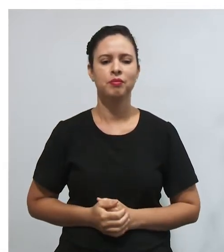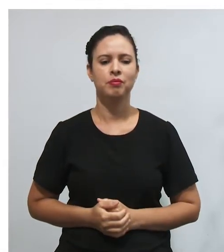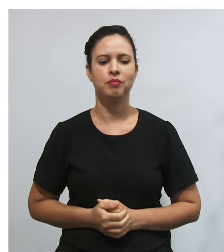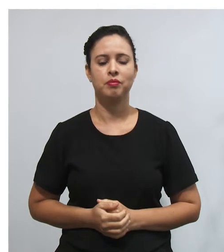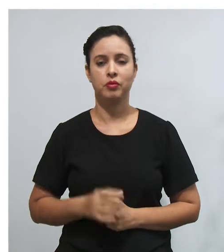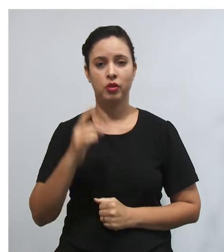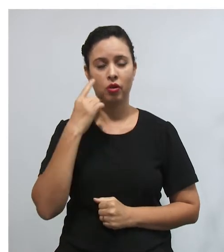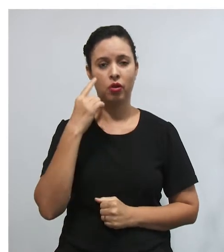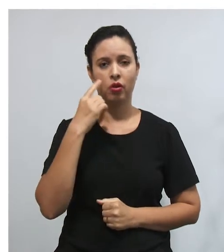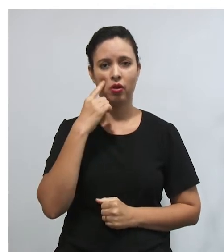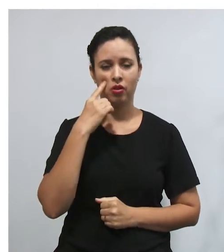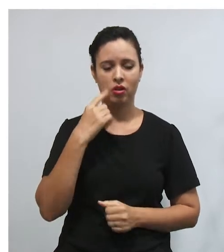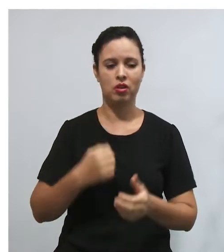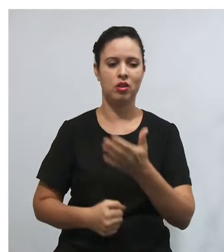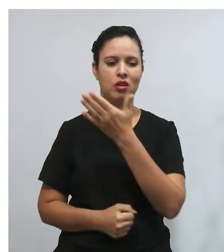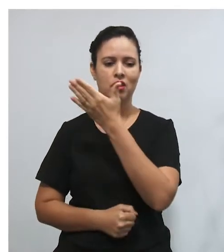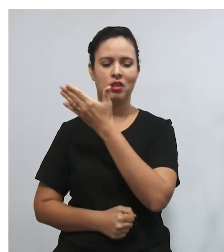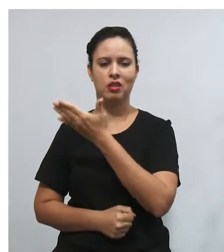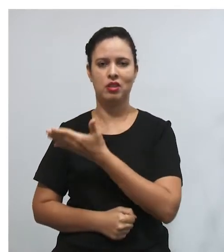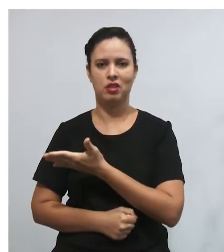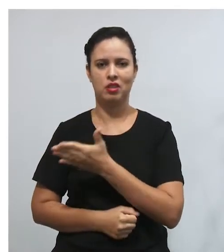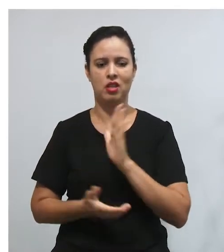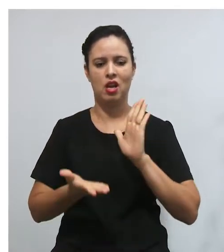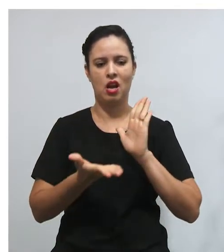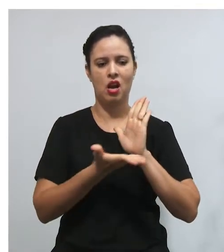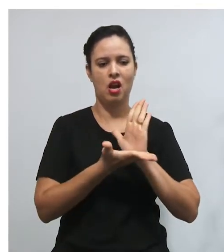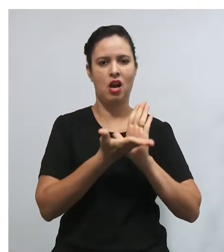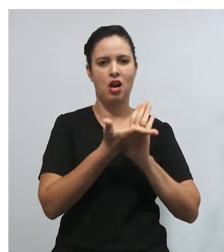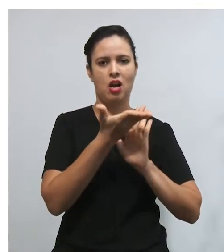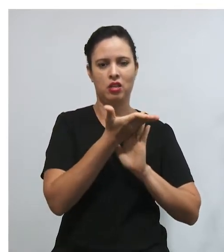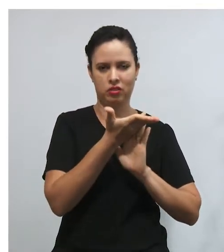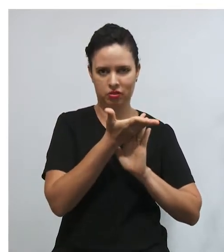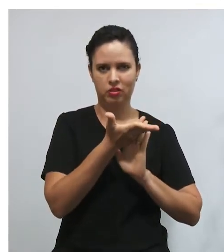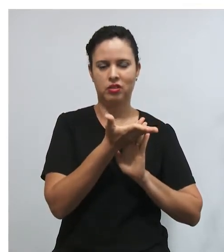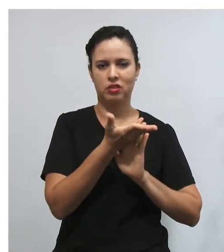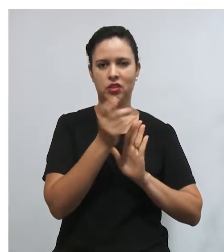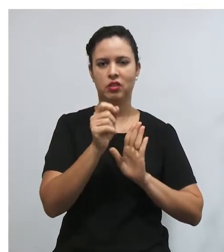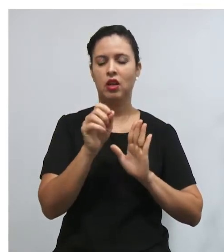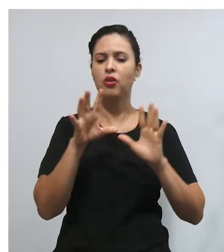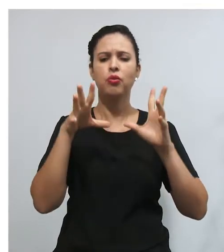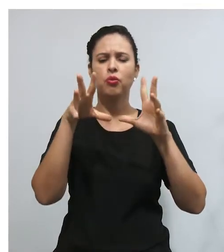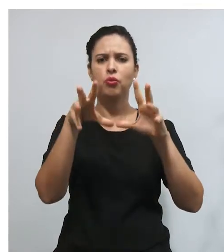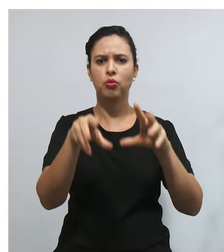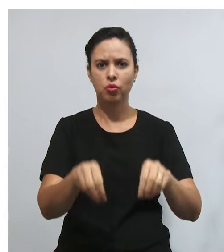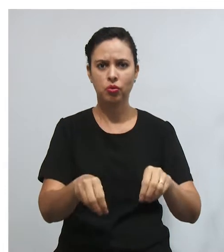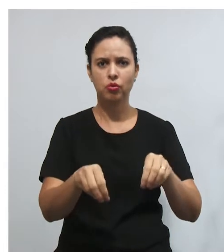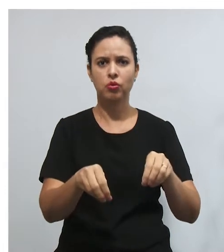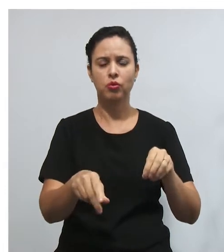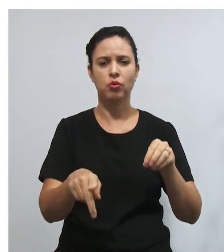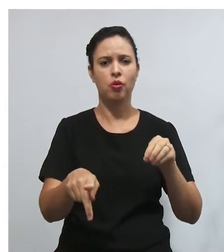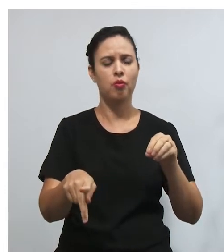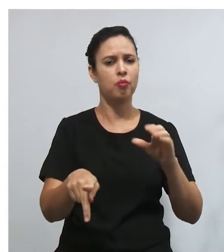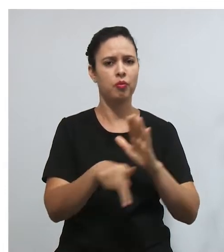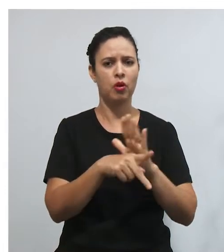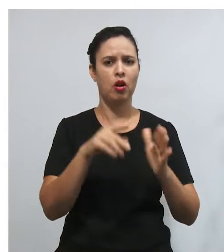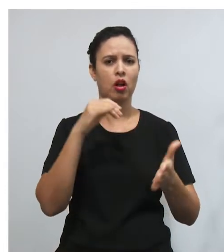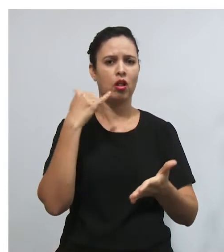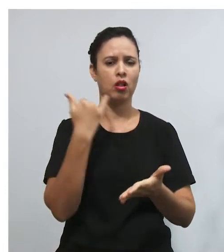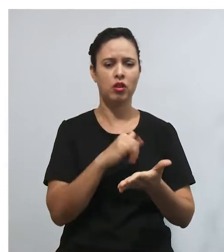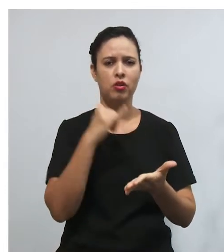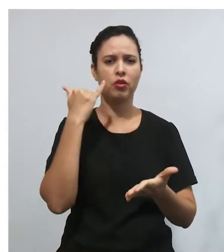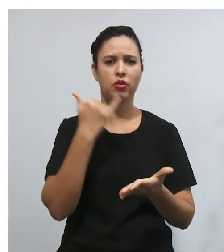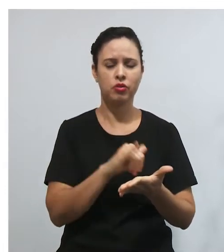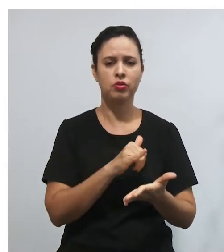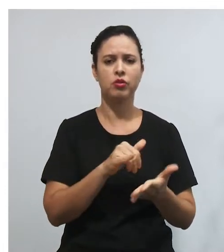Definição de hardware. Então, também bem conhecido, É considerada toda a parte física, esse é o ponto importante, parte física